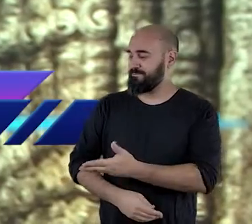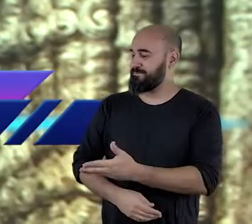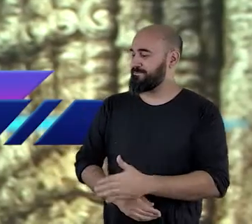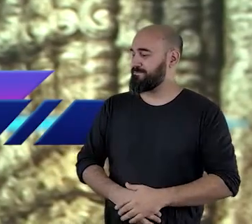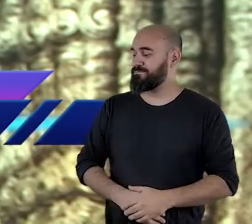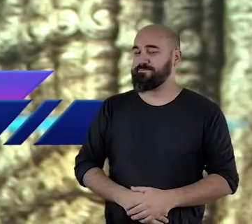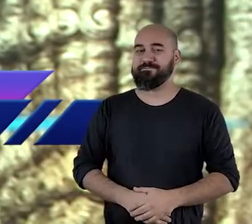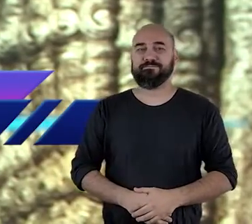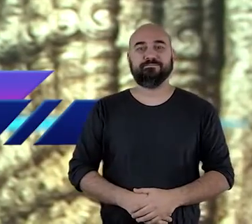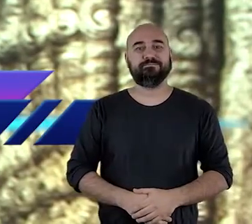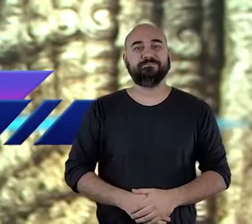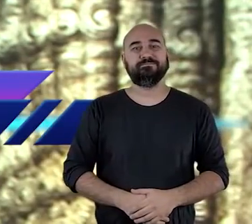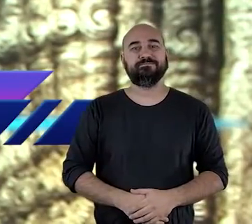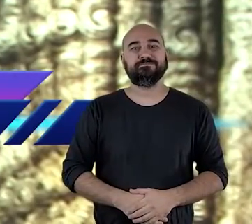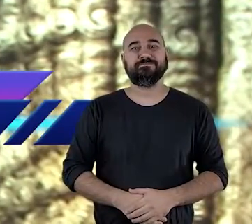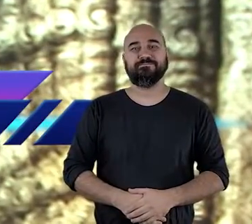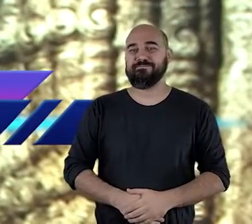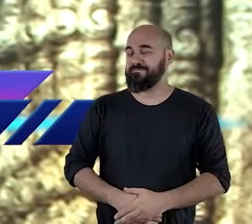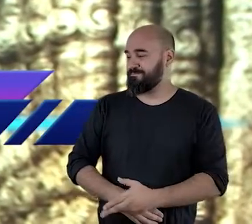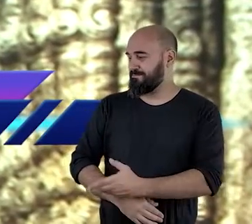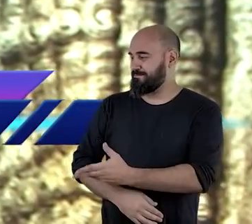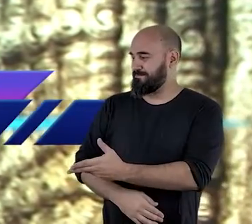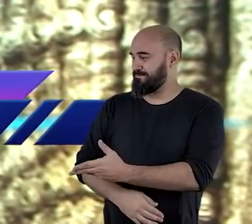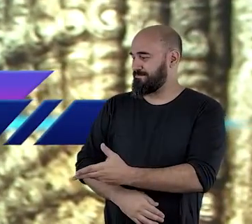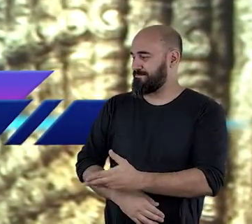novotempo.com/escola bíblica. Outra vez,